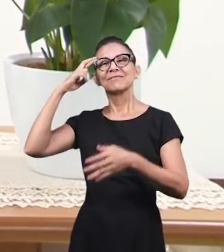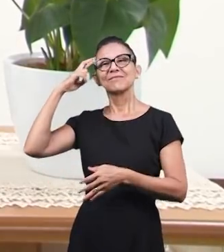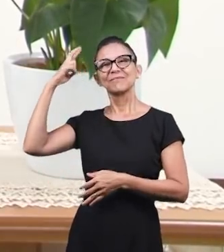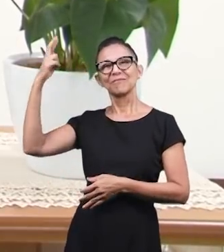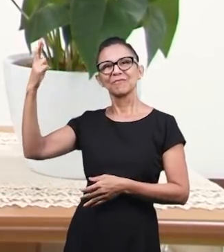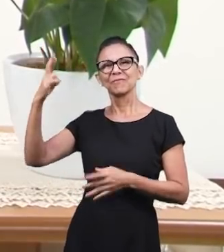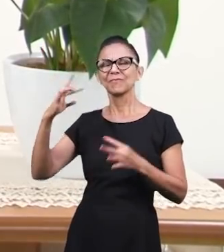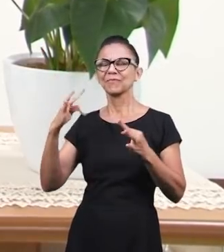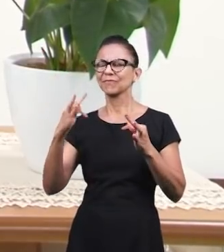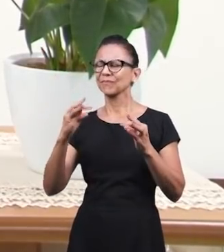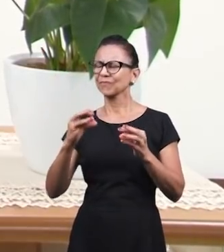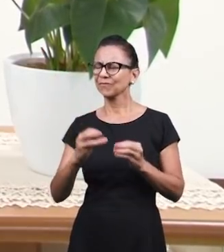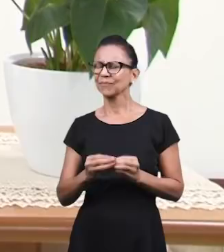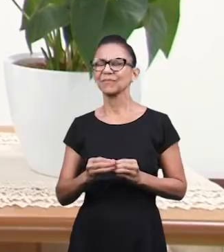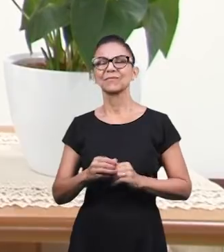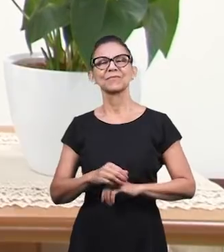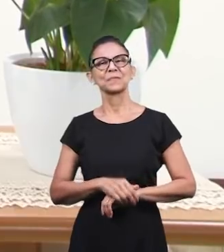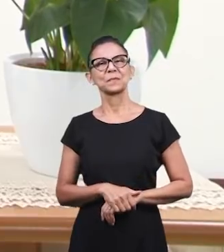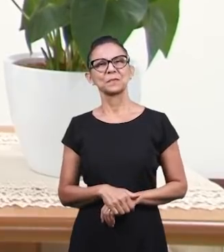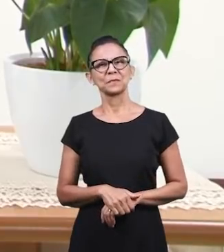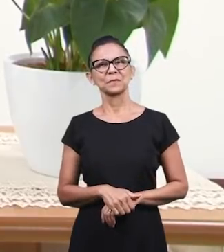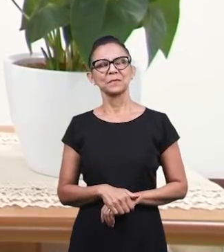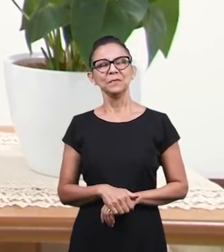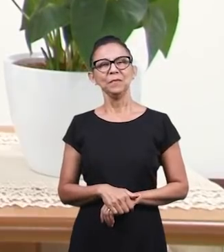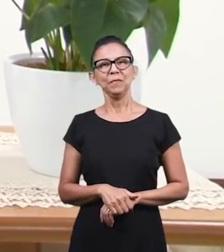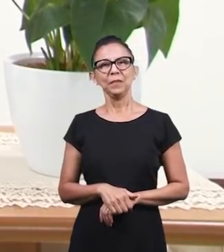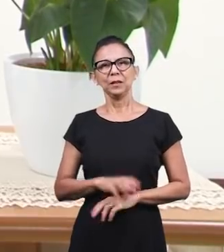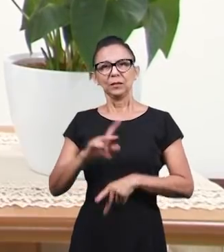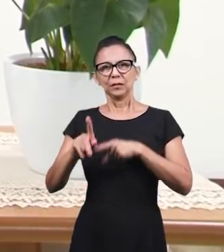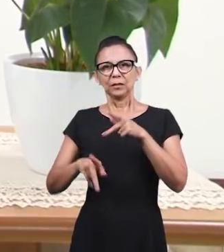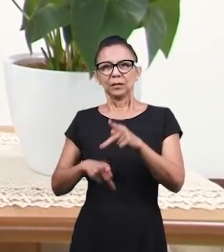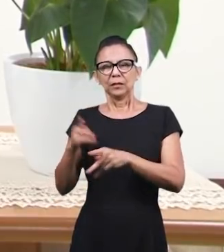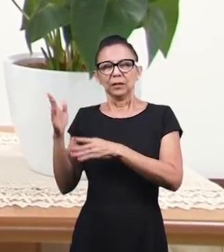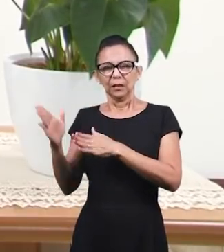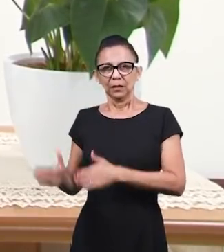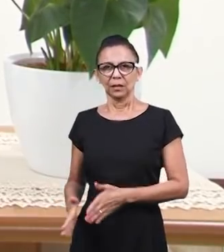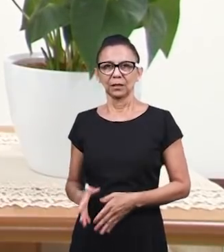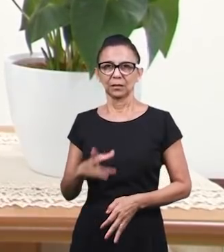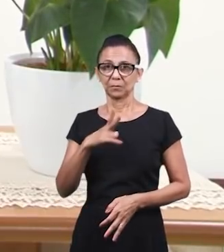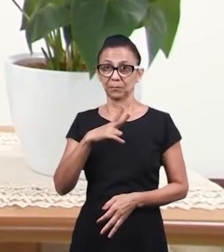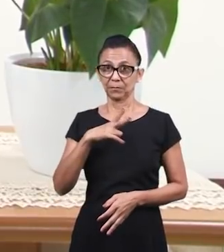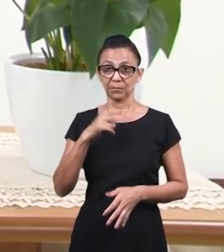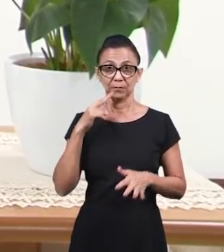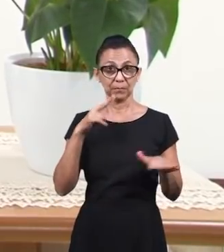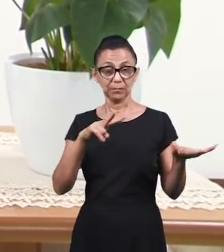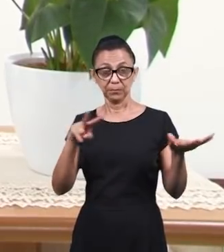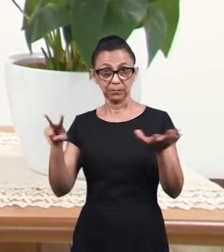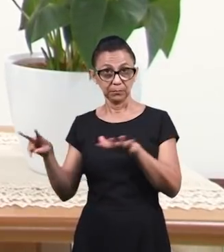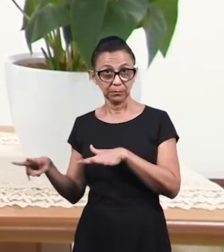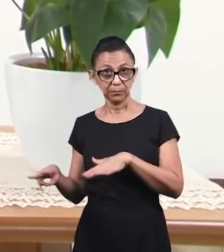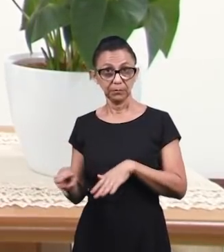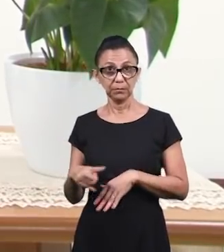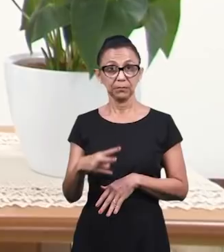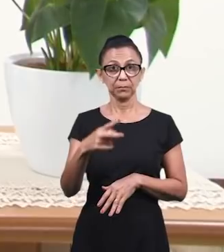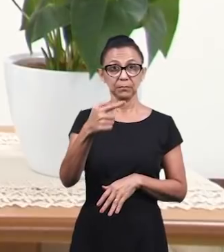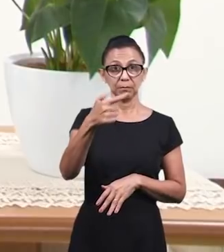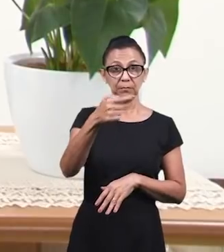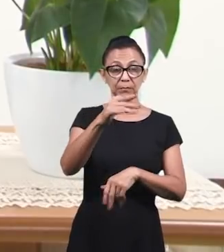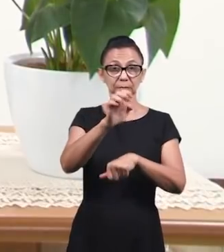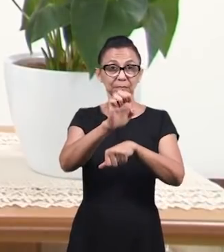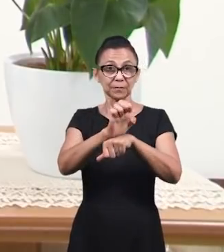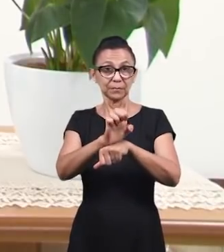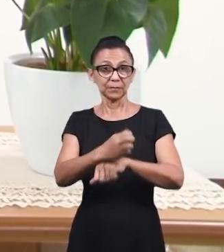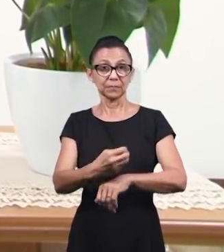do nosso coração por tudo que Ele tem feito no meio da sua igreja. Particularmente nesta semana tivemos a participação de